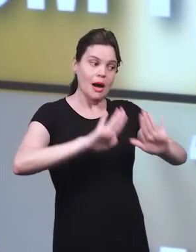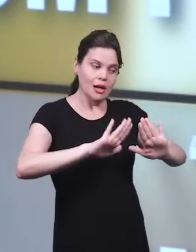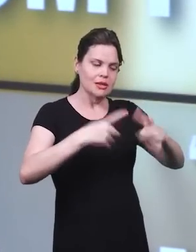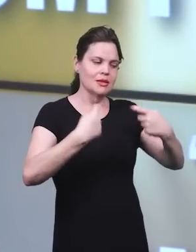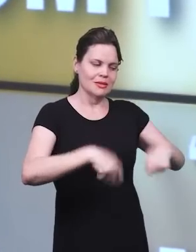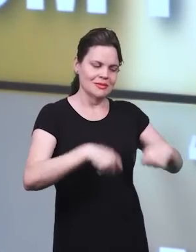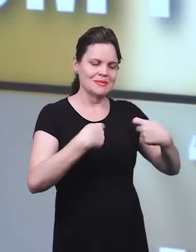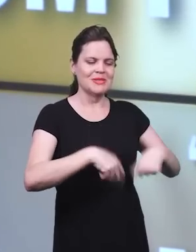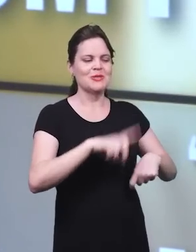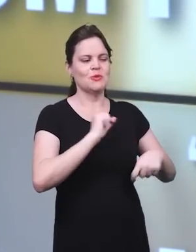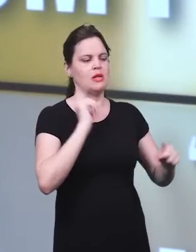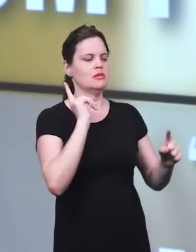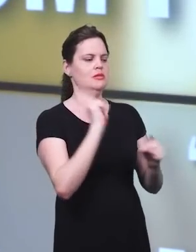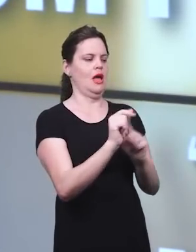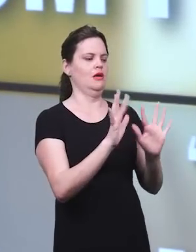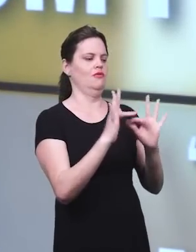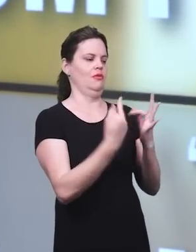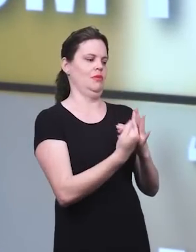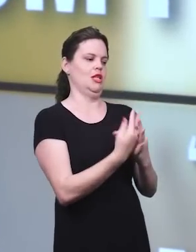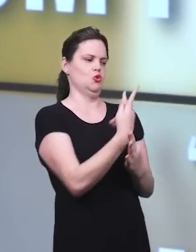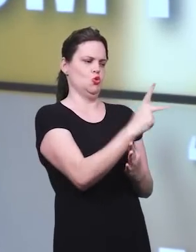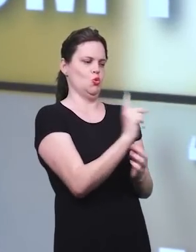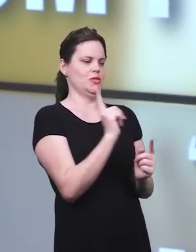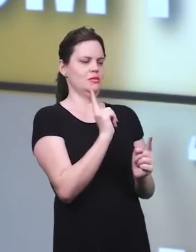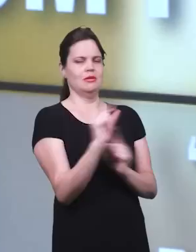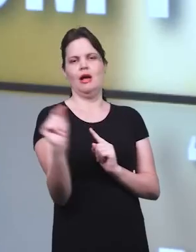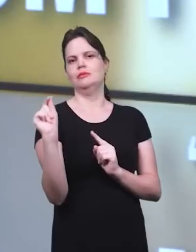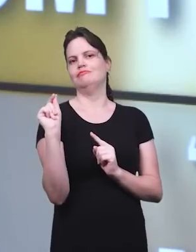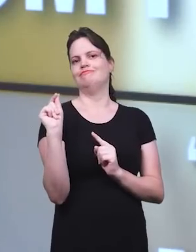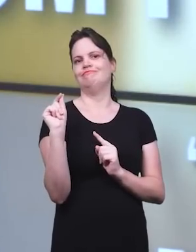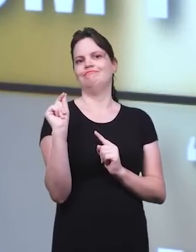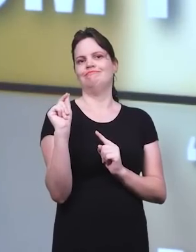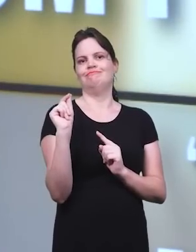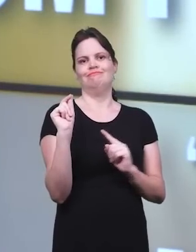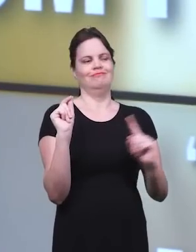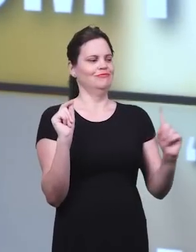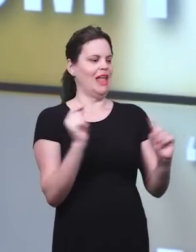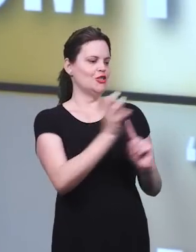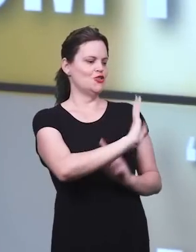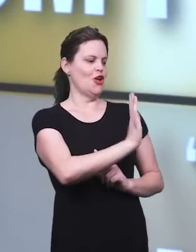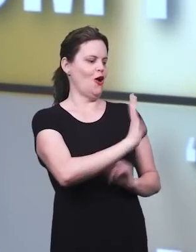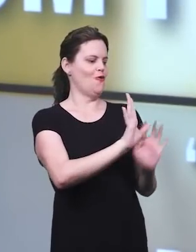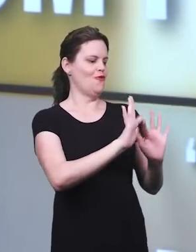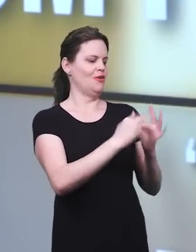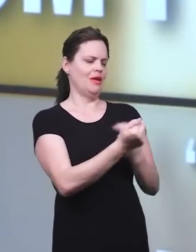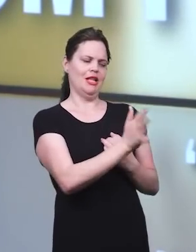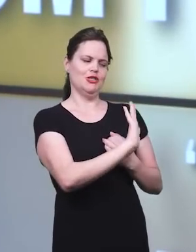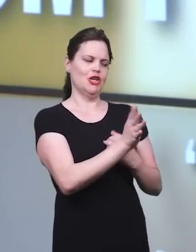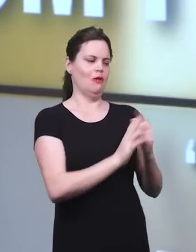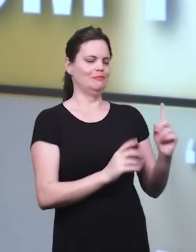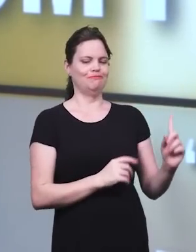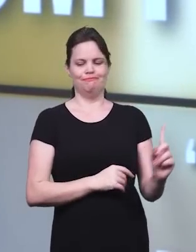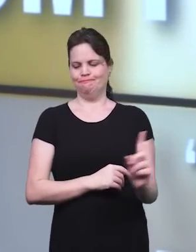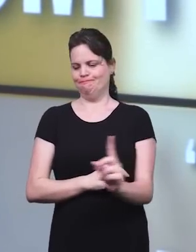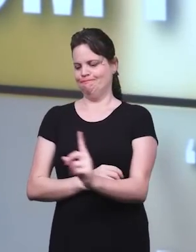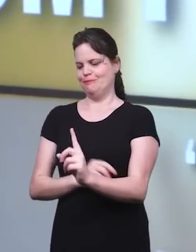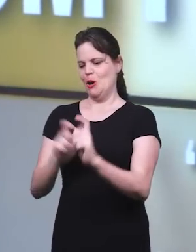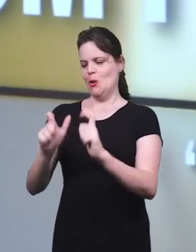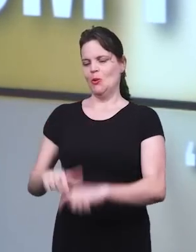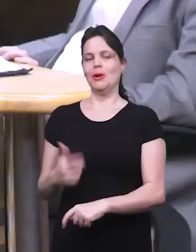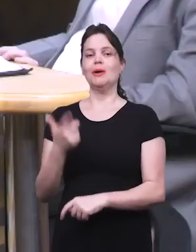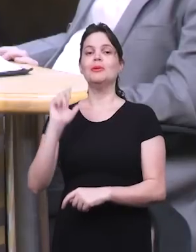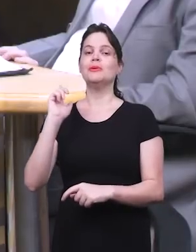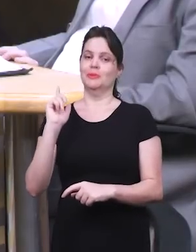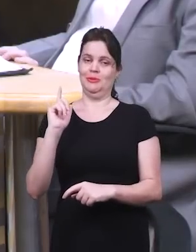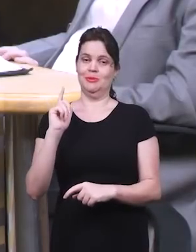da descendência de Abraão porque ele fez conforme o Senhor lhe tinha dito.